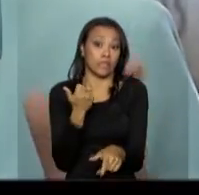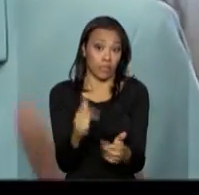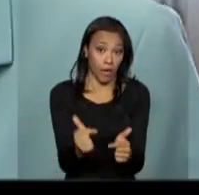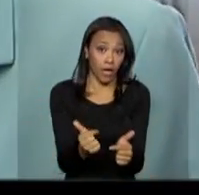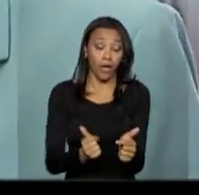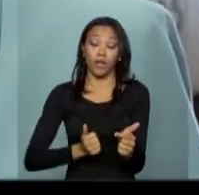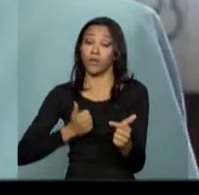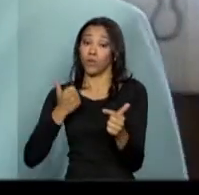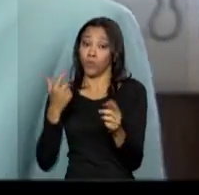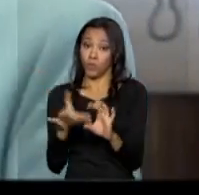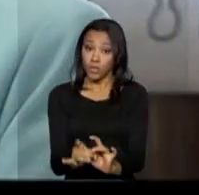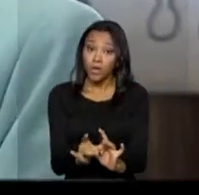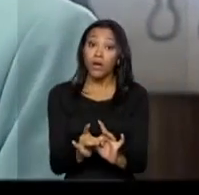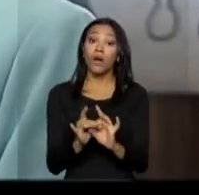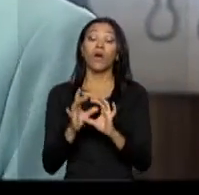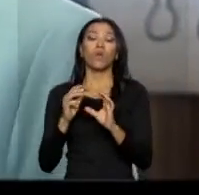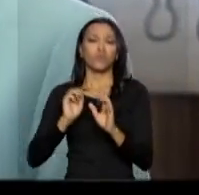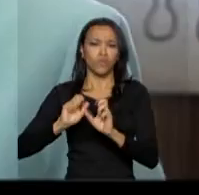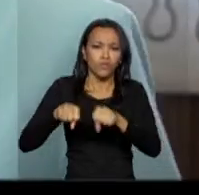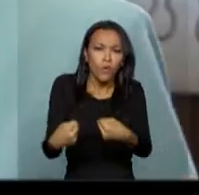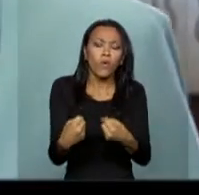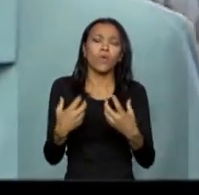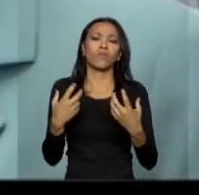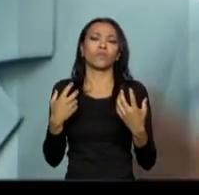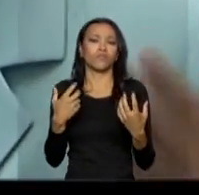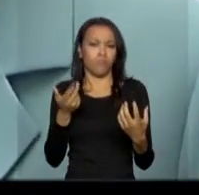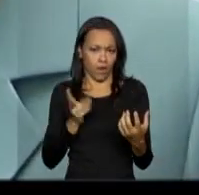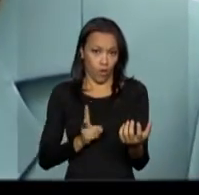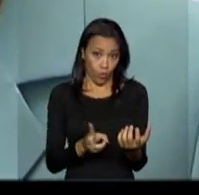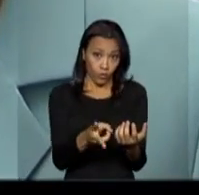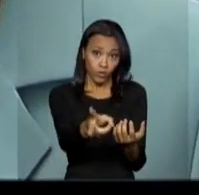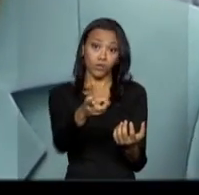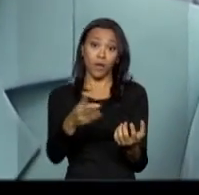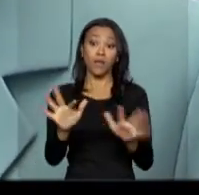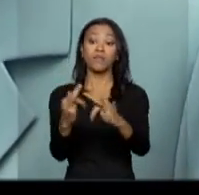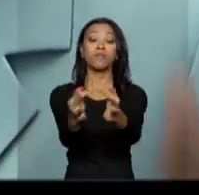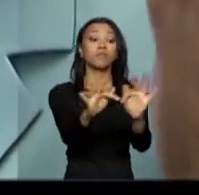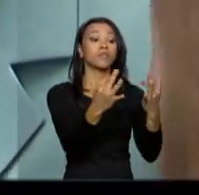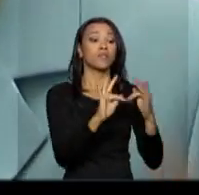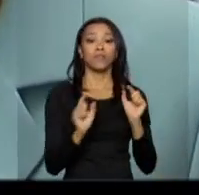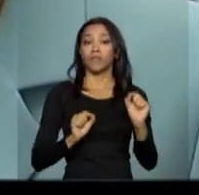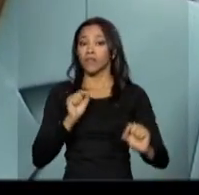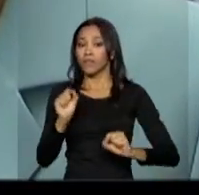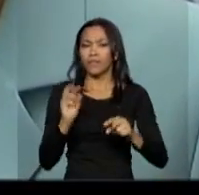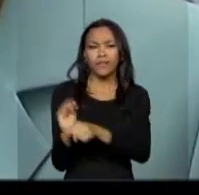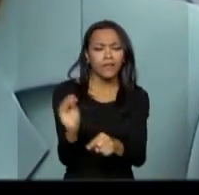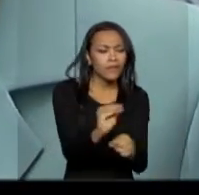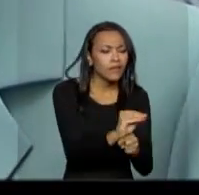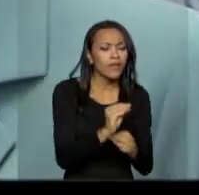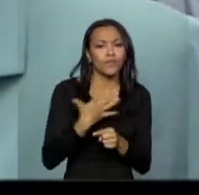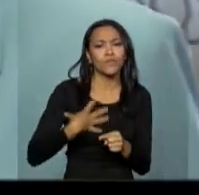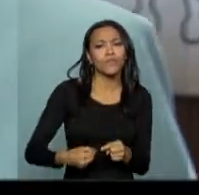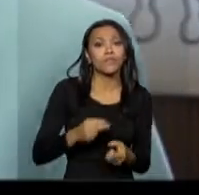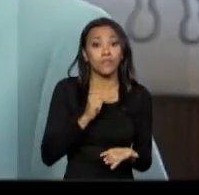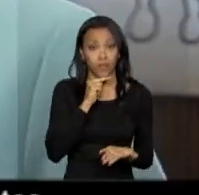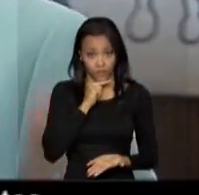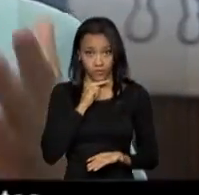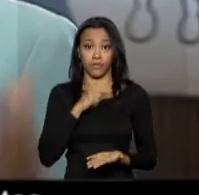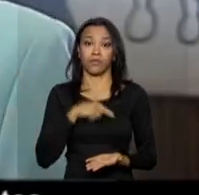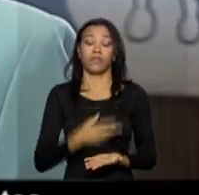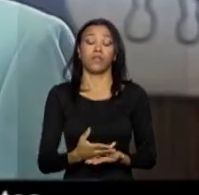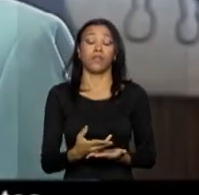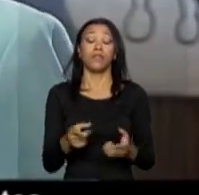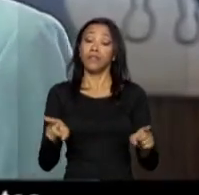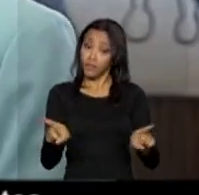a nossa união, com o nosso esforço para manter nossas famílias, criar nossos filhos e netos. E